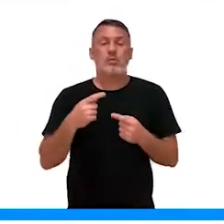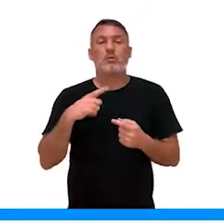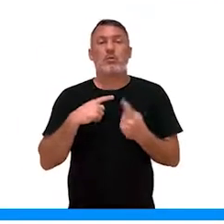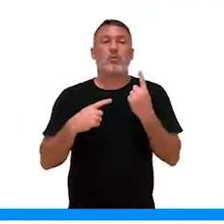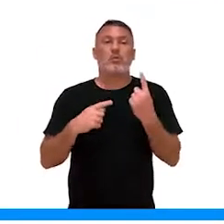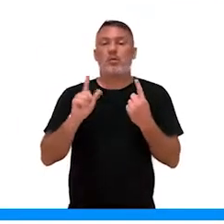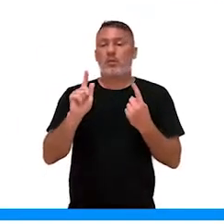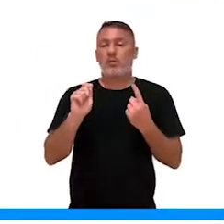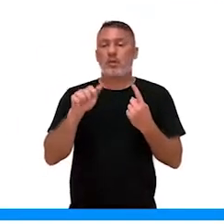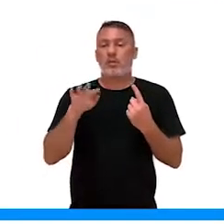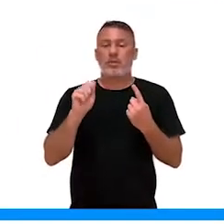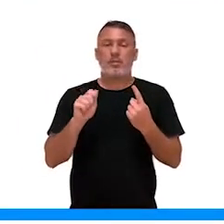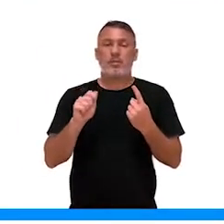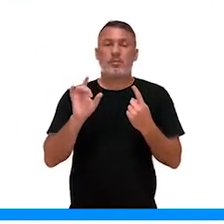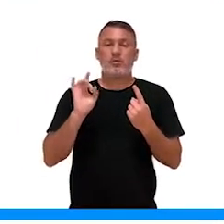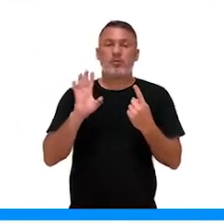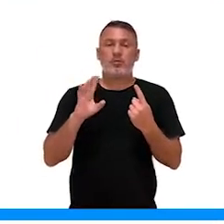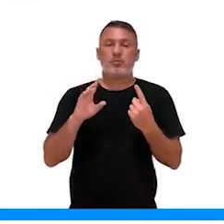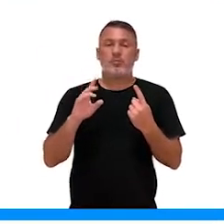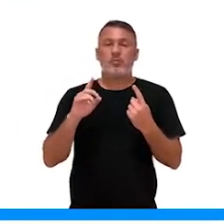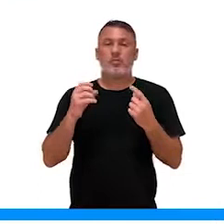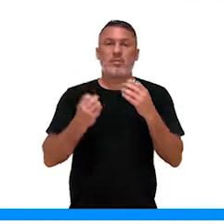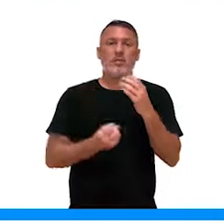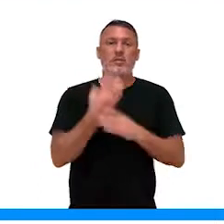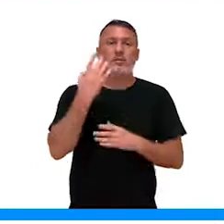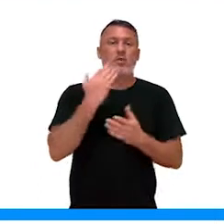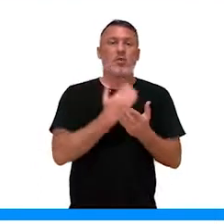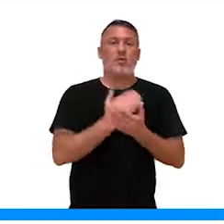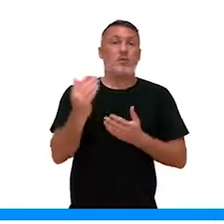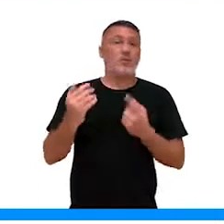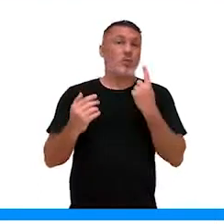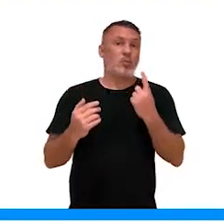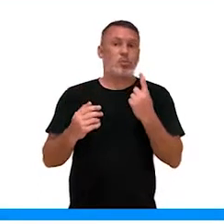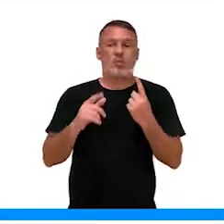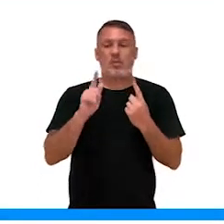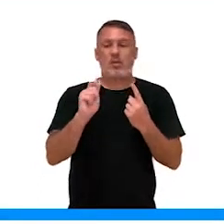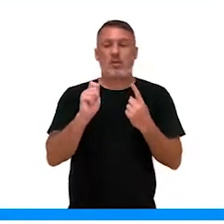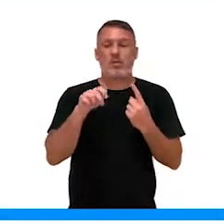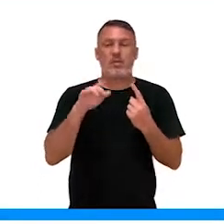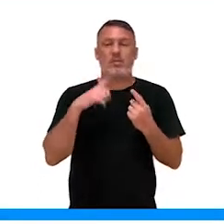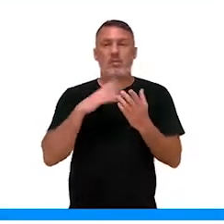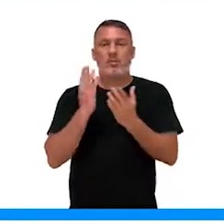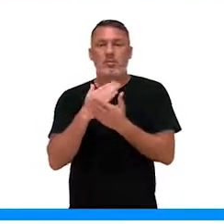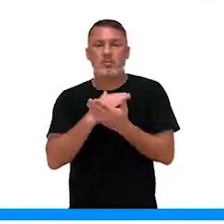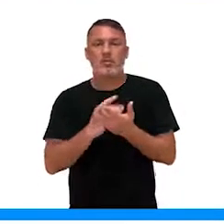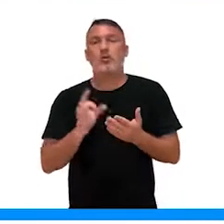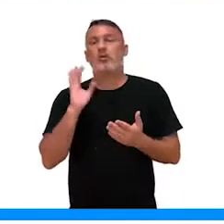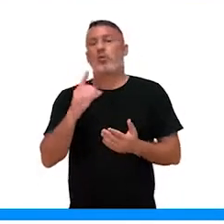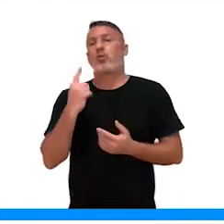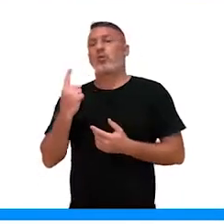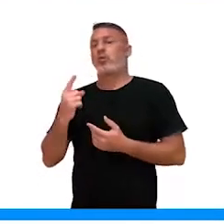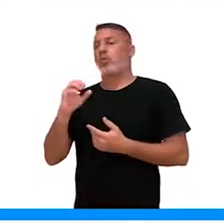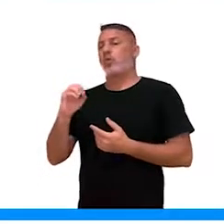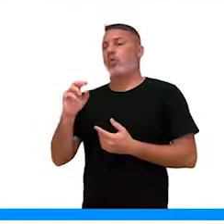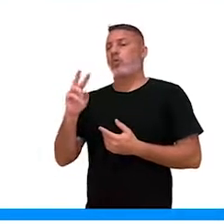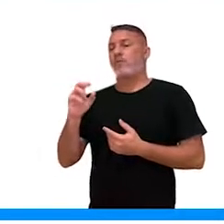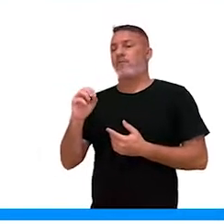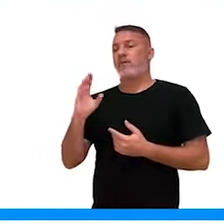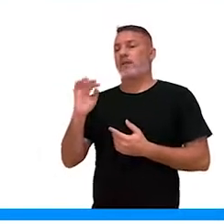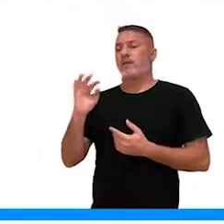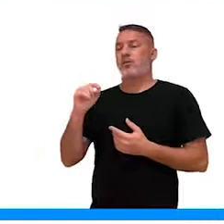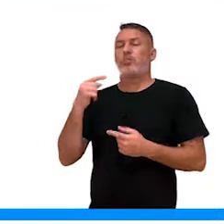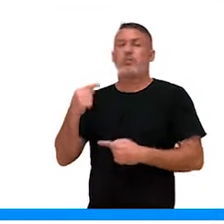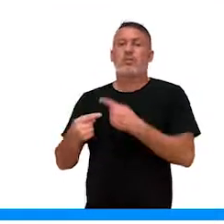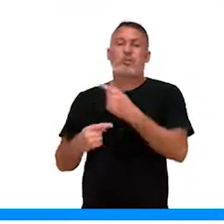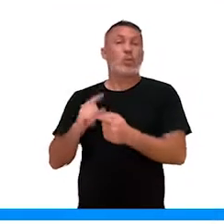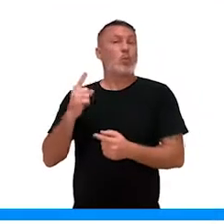capaz de produzir um gameta para cada ovócito primário que iniciou a meiose. Então, a cada divisão, somente